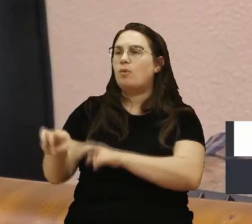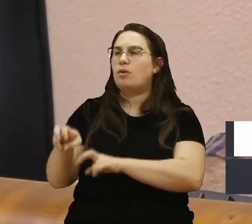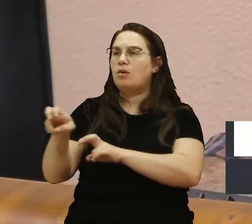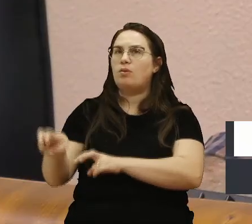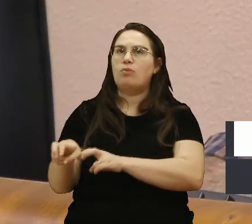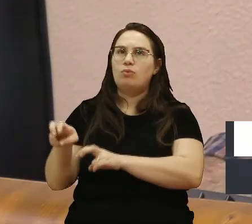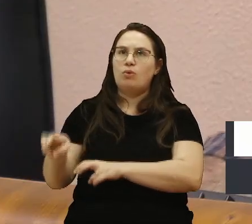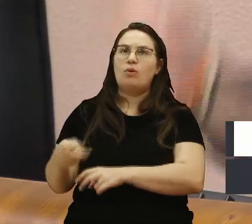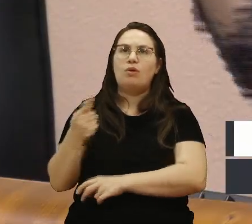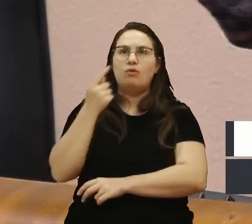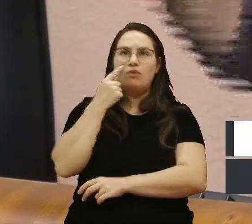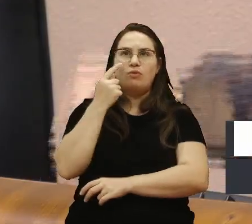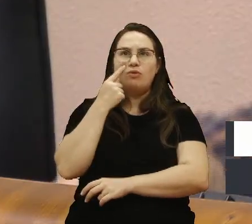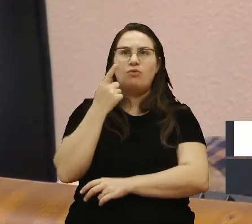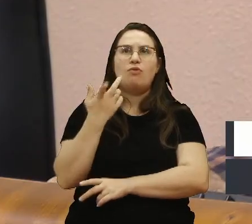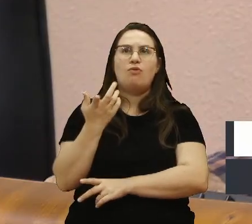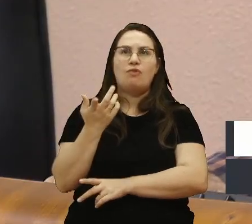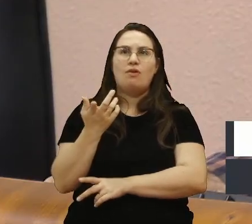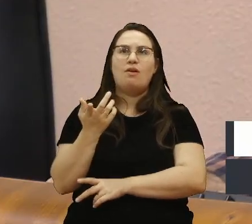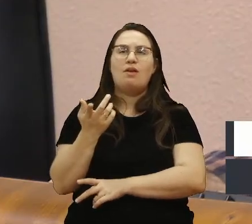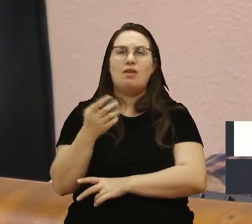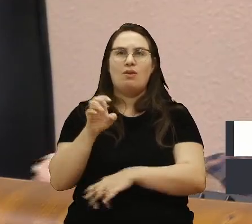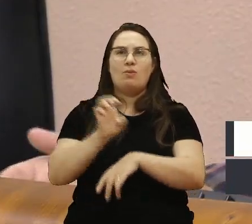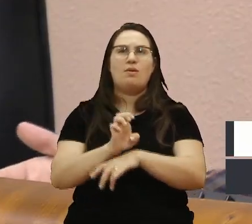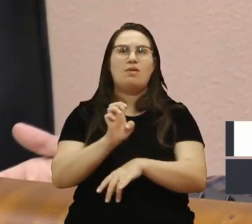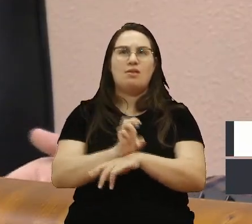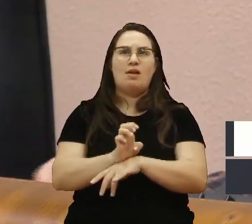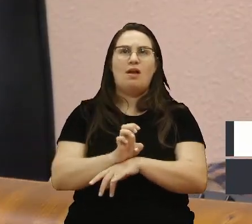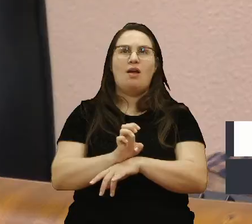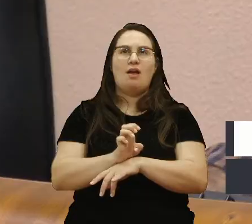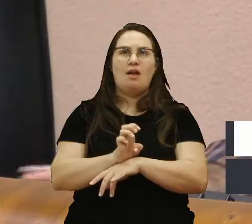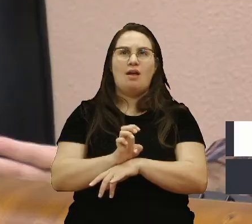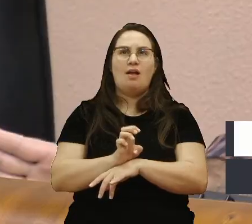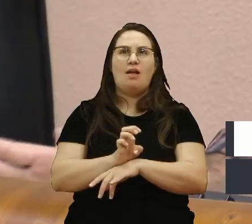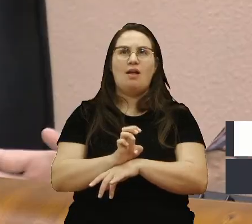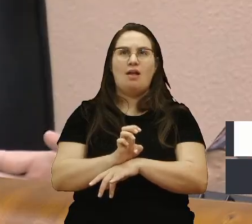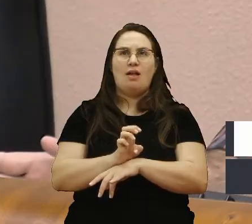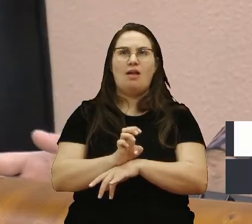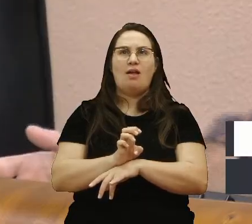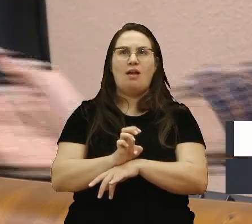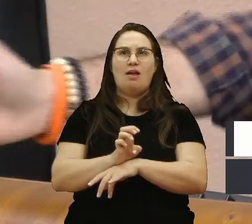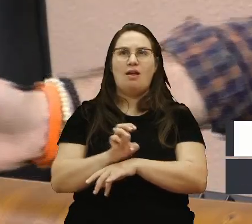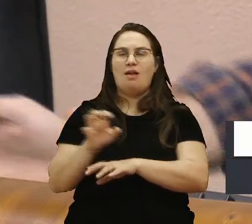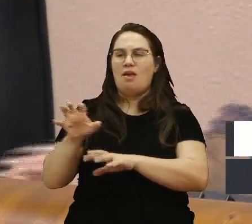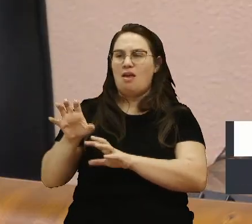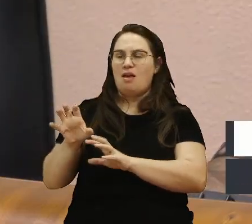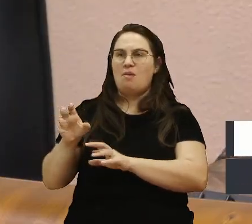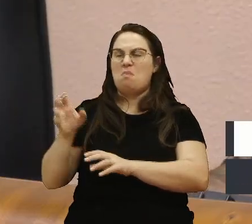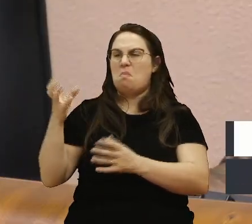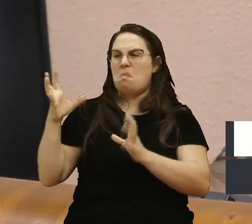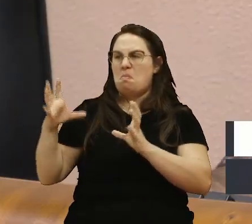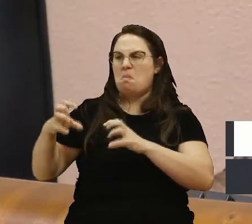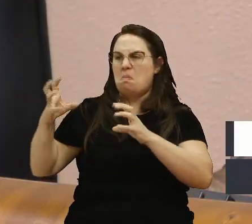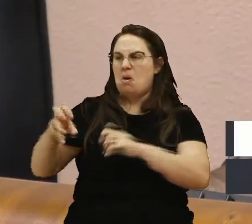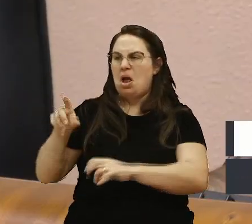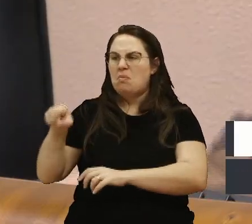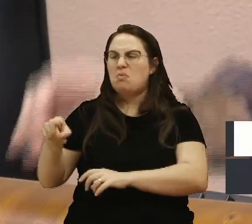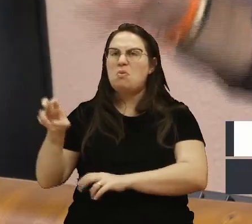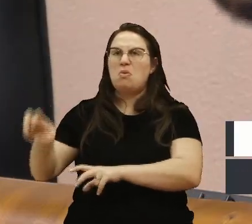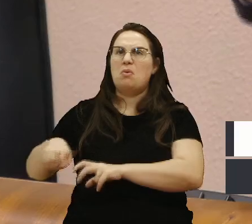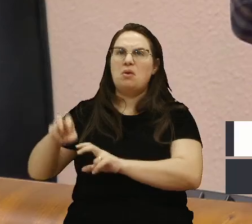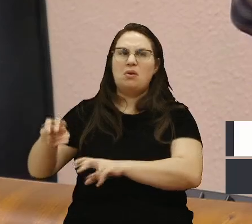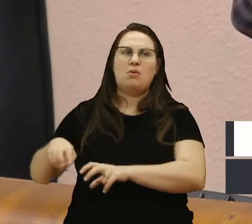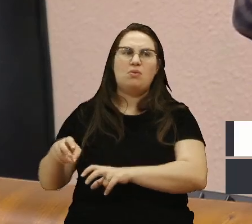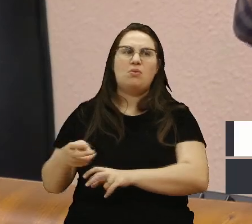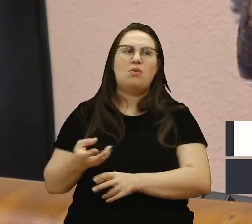a gente vê que muitas vezes também o Estado ele é tigrão com o agricultor, mas ele é tchutchuca com quem faz lobby, quem é amigo do governo. Por exemplo, eu